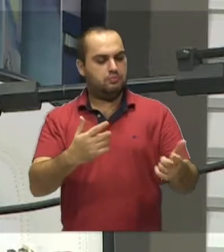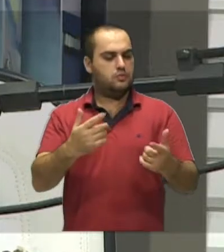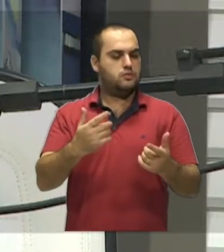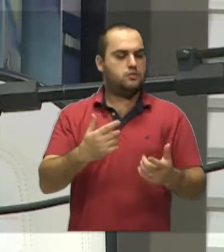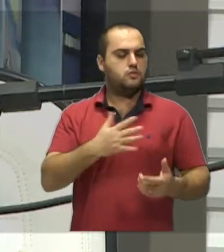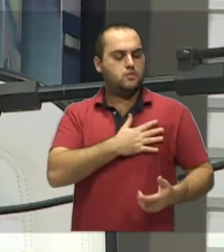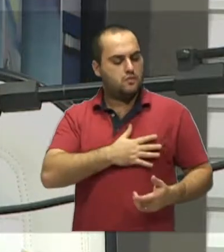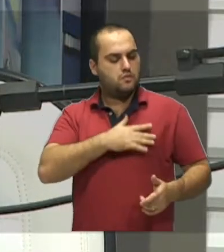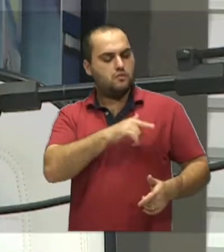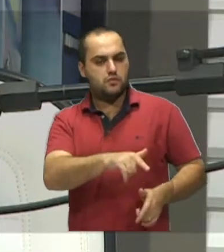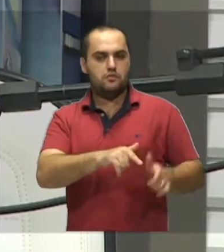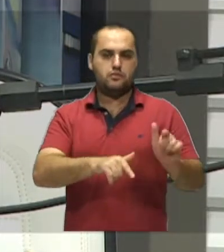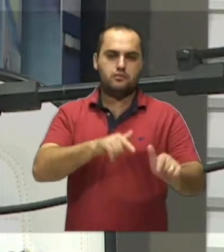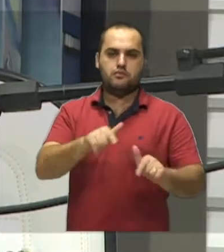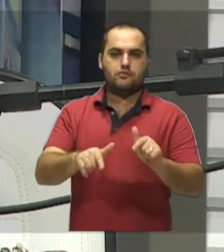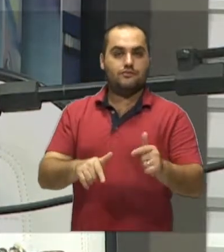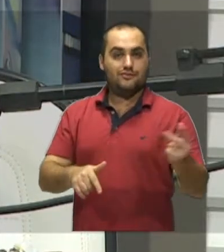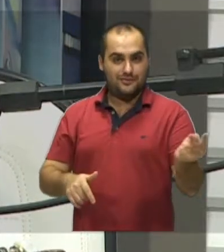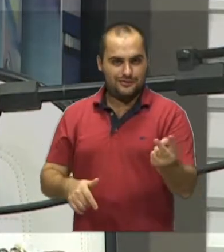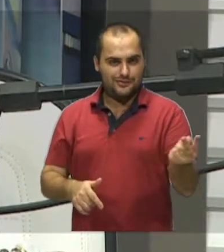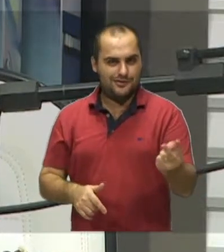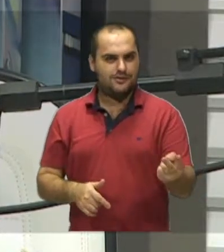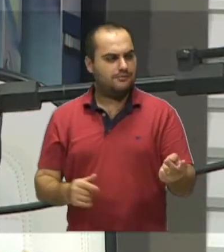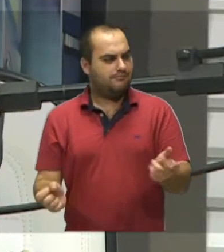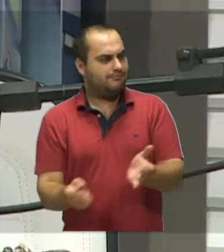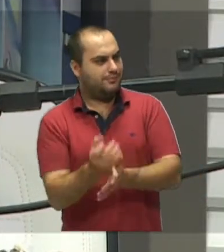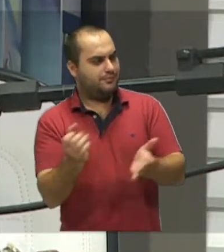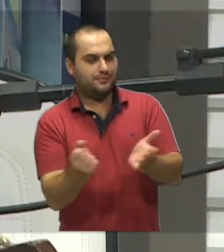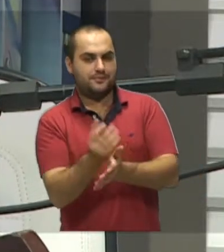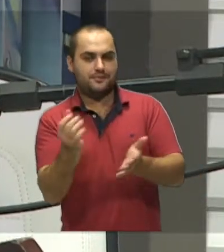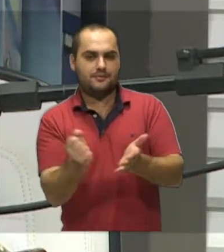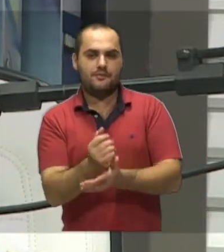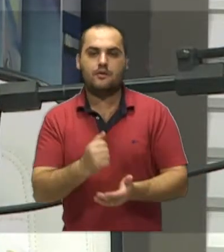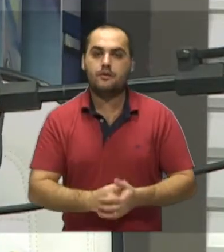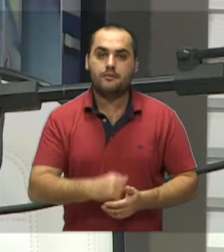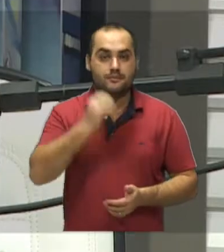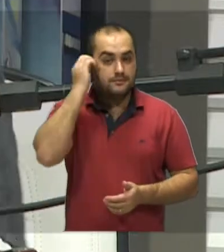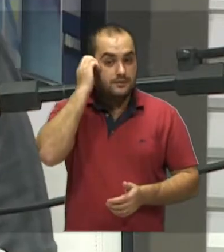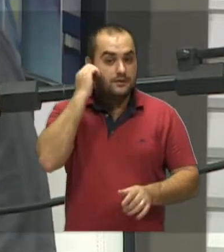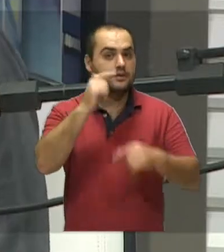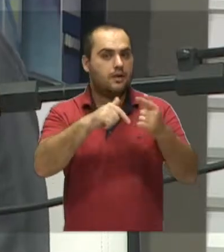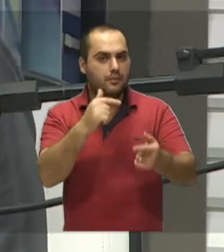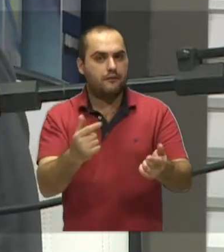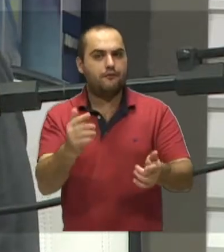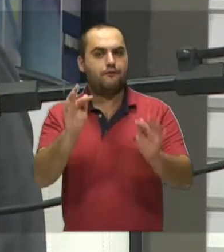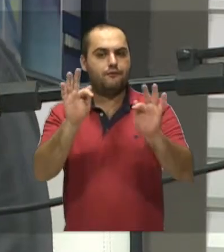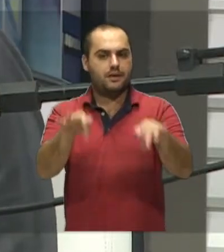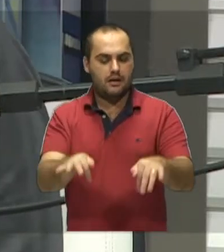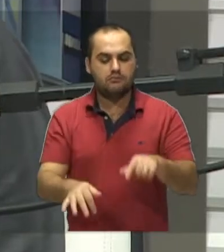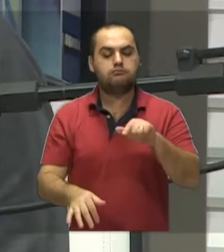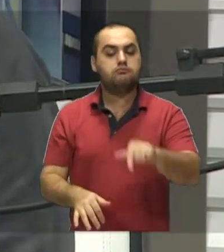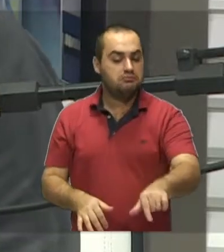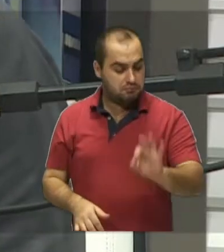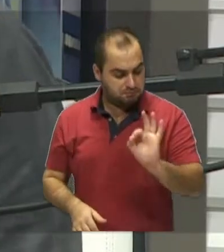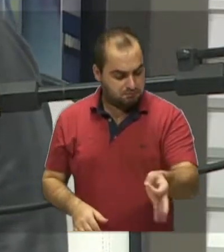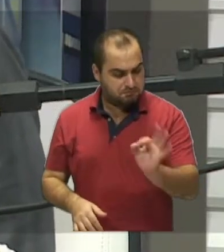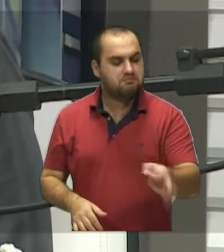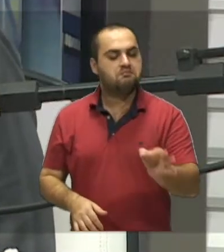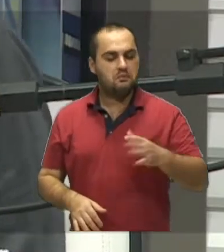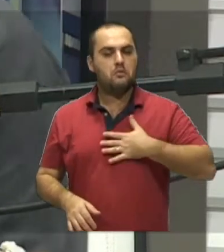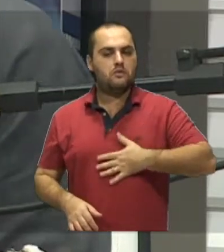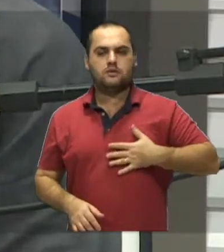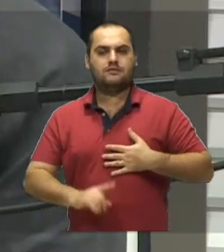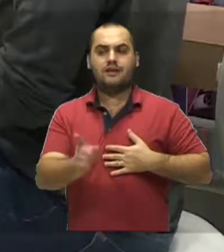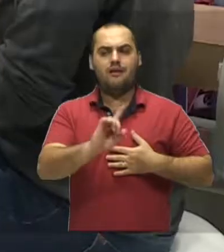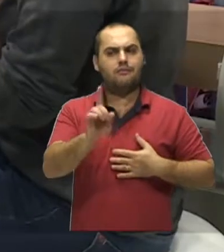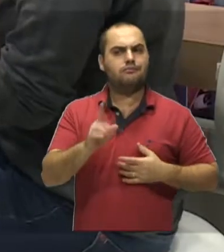eles produziam, tanto ele quanto o Zé, e geralmente eu depois dava uns pitacos. Aqui, putz, gostei, vamos nessa linha, não, vamos na outra